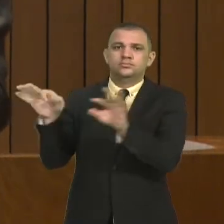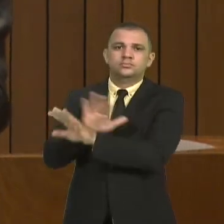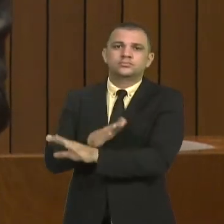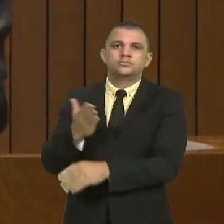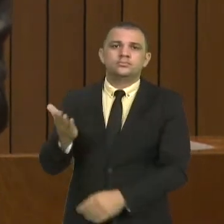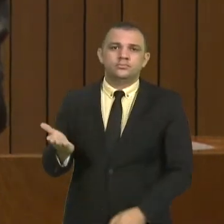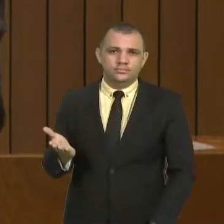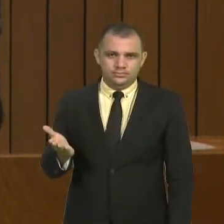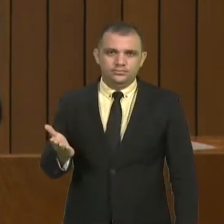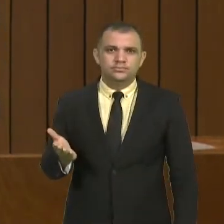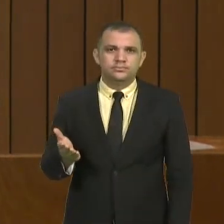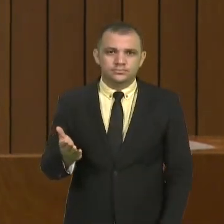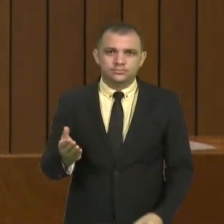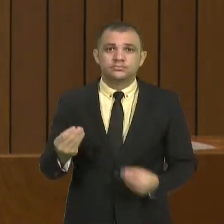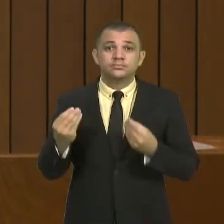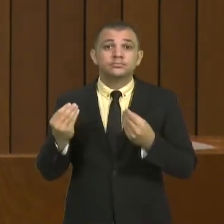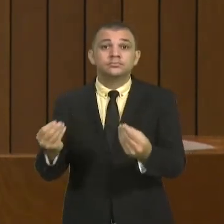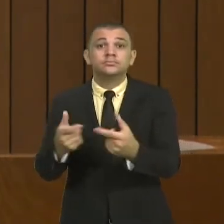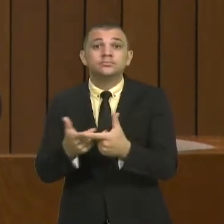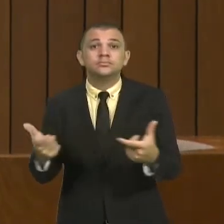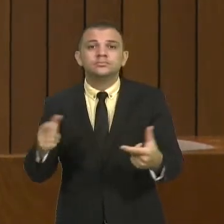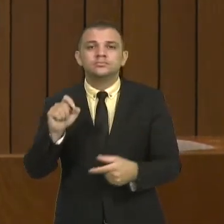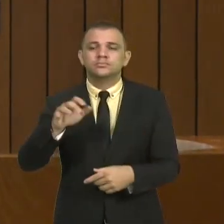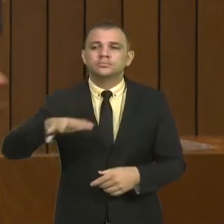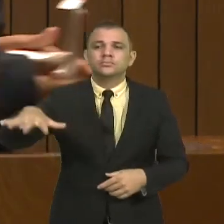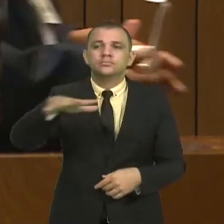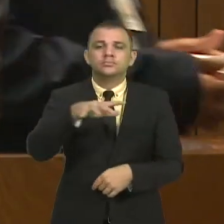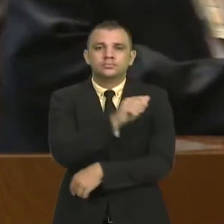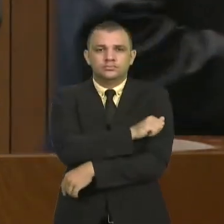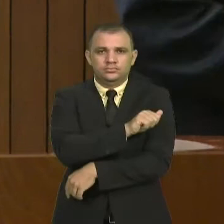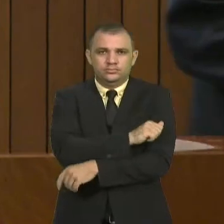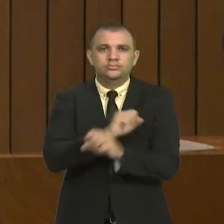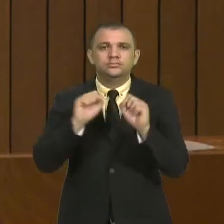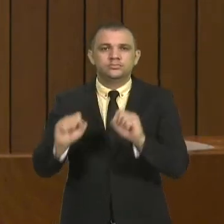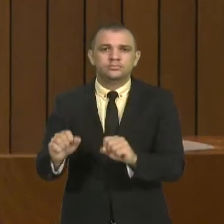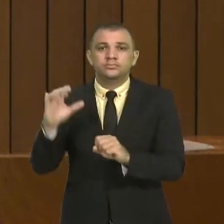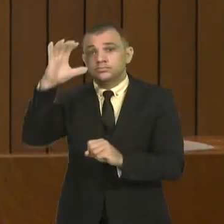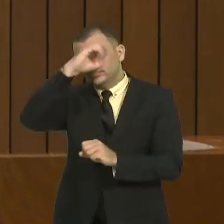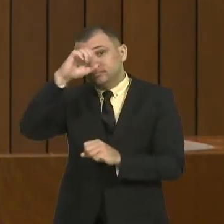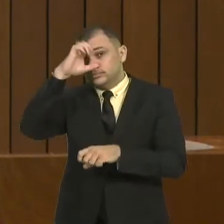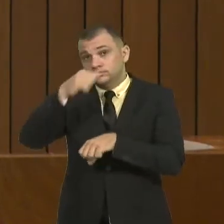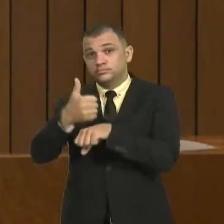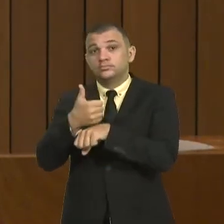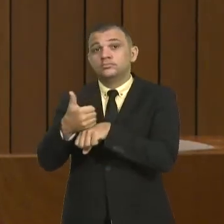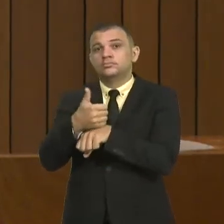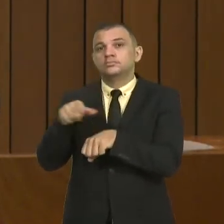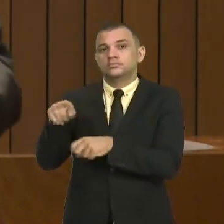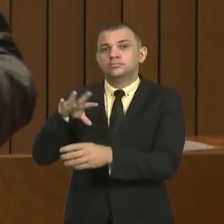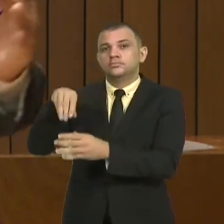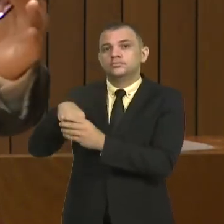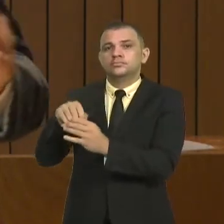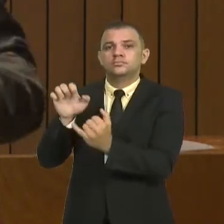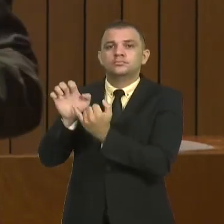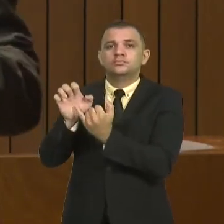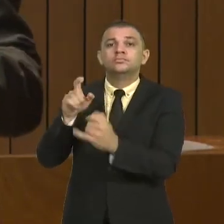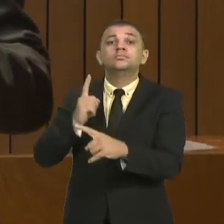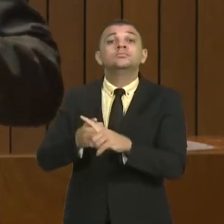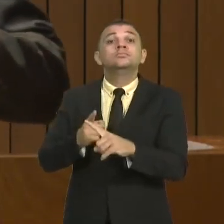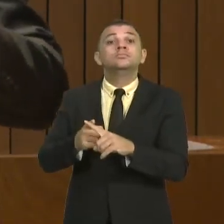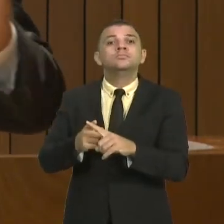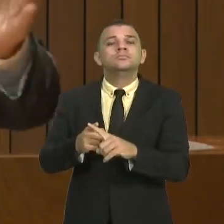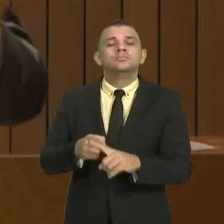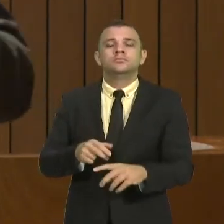seja, dando a oportunidade dos jovens ali, né, se profissionalizarem, visto que o Estreito é uma cidade ali que